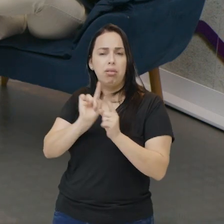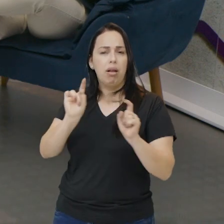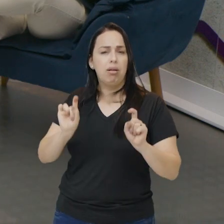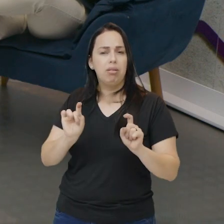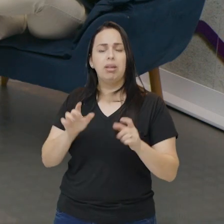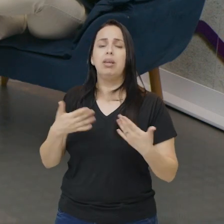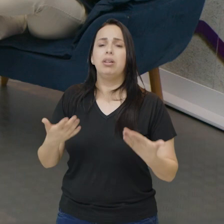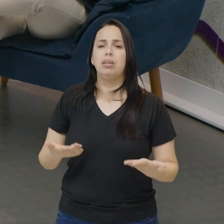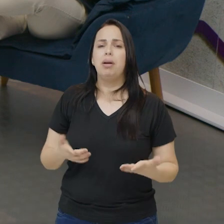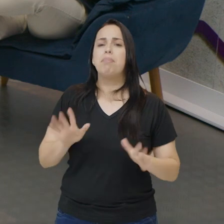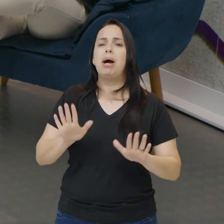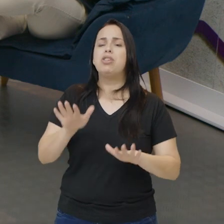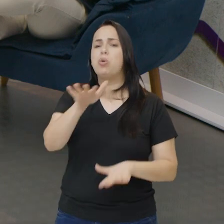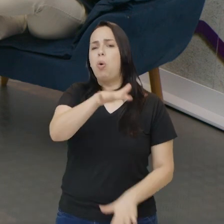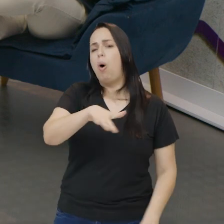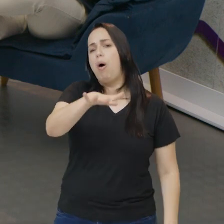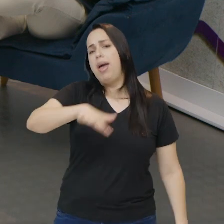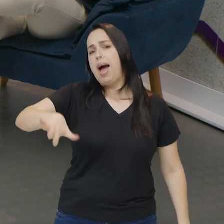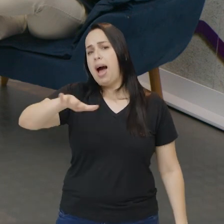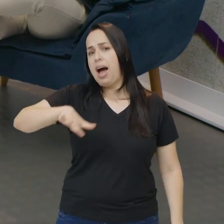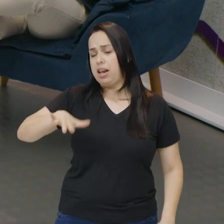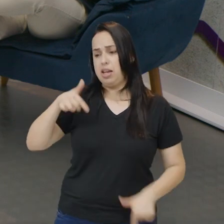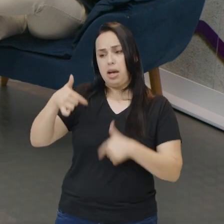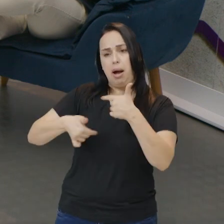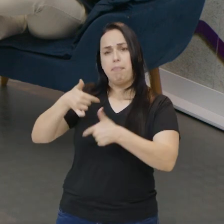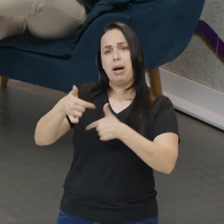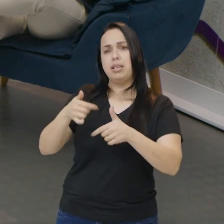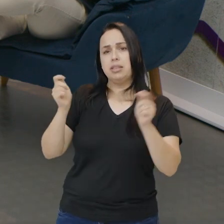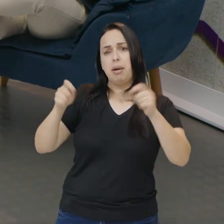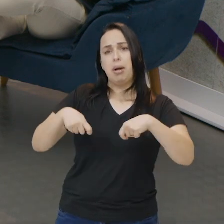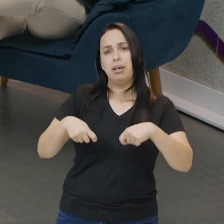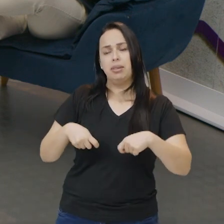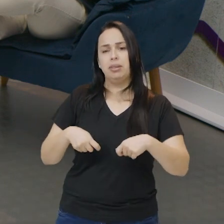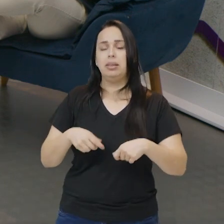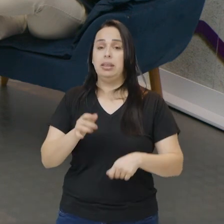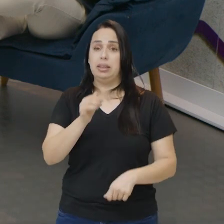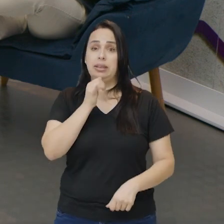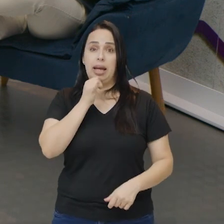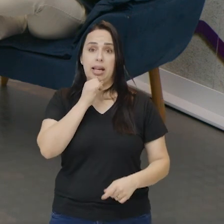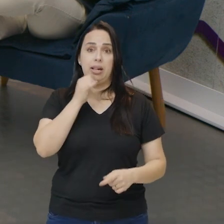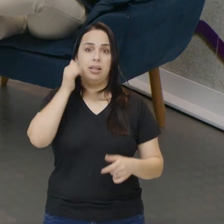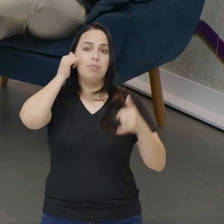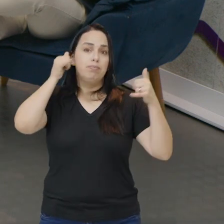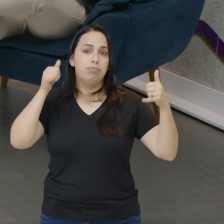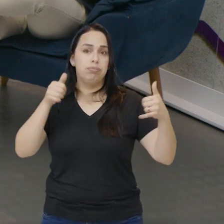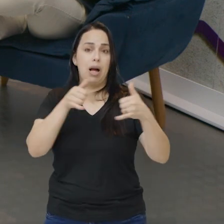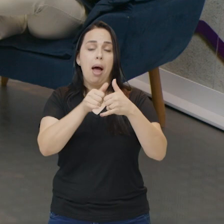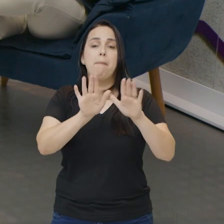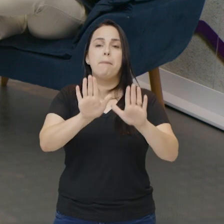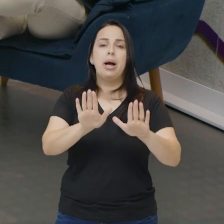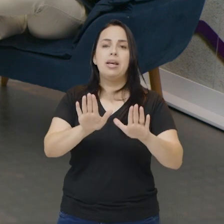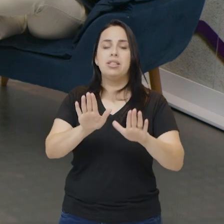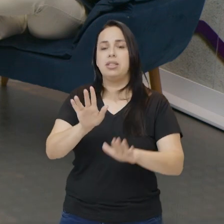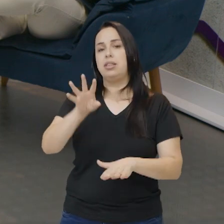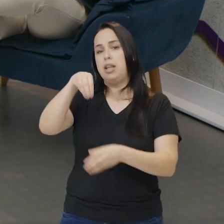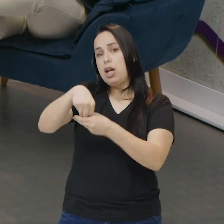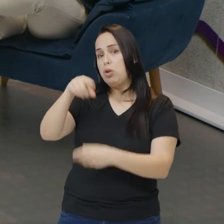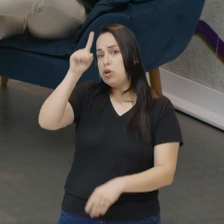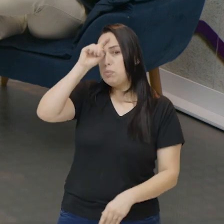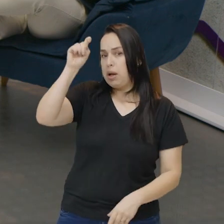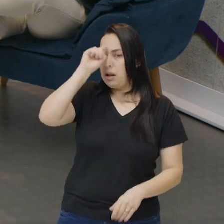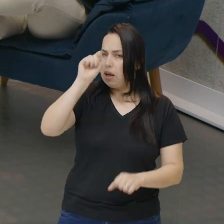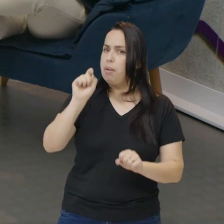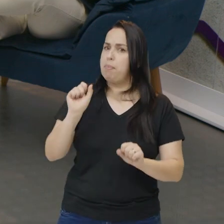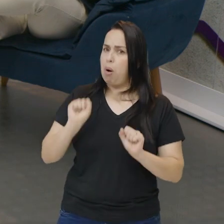mas eu acho interessante a gente falar também sobre as áreas de atuação, porque tem a demanda de atendimento, mas, Sim. por exemplo,